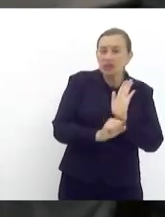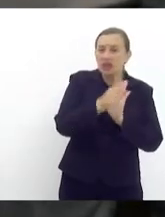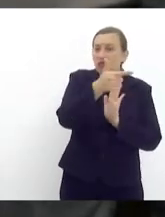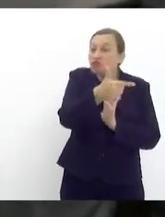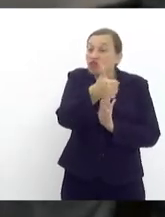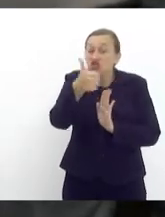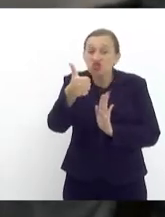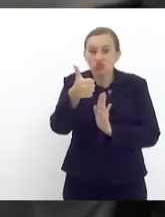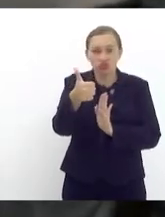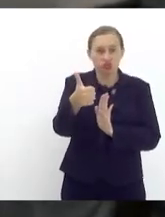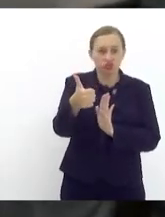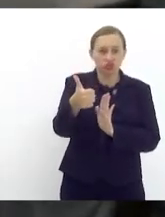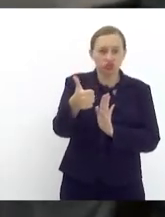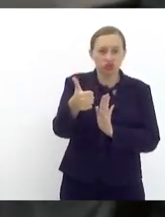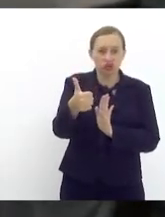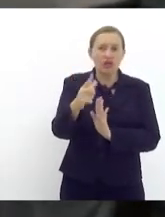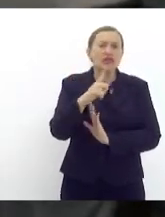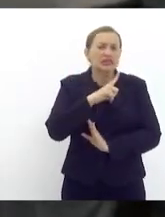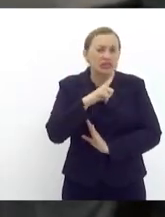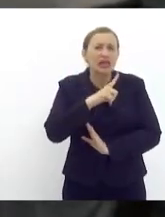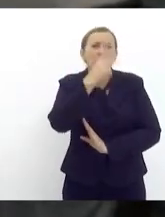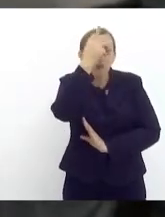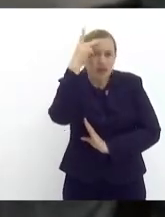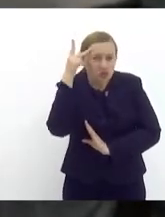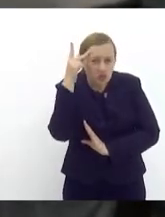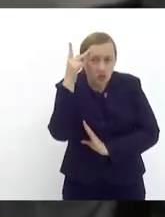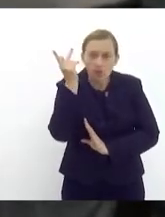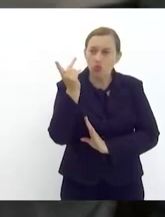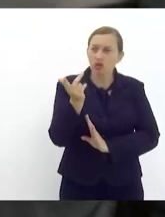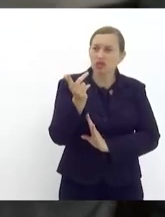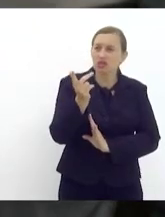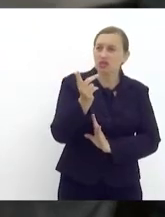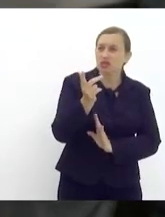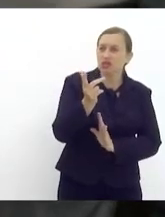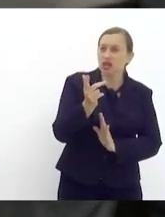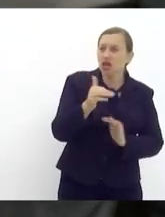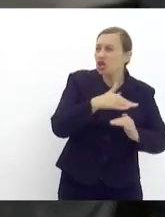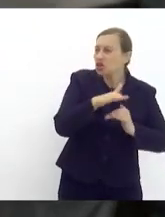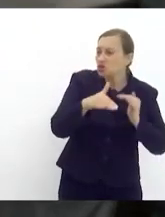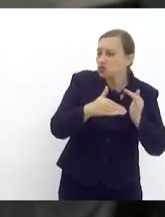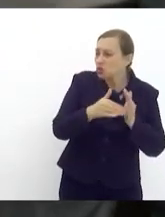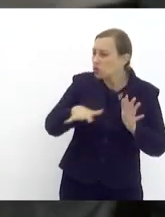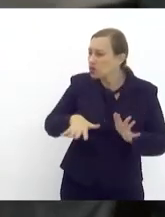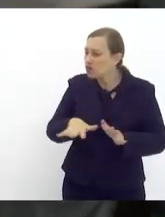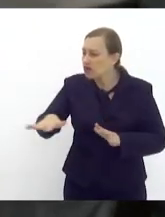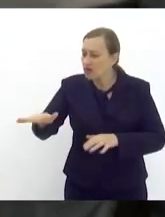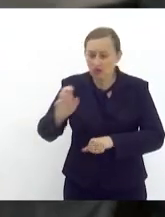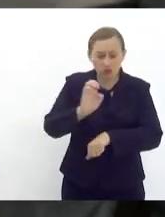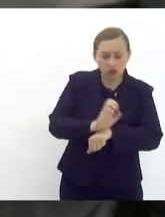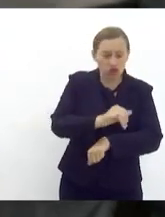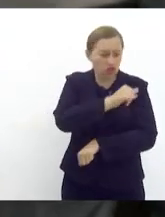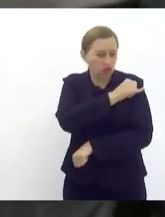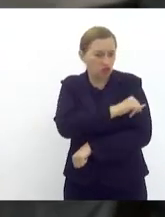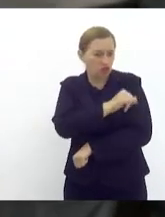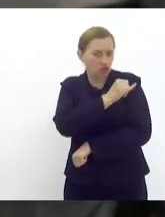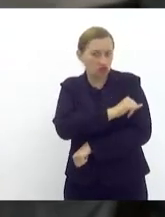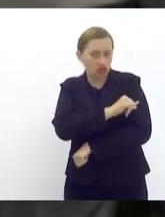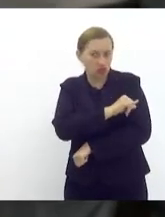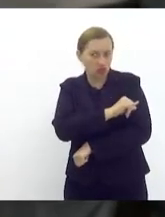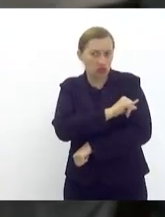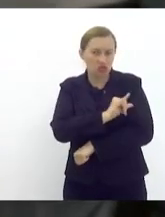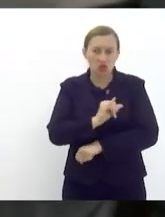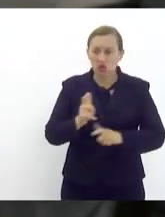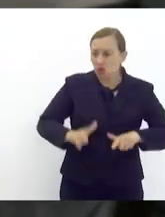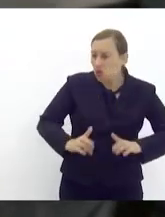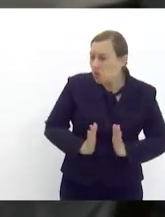XXI, a gente tem pessoas em toda a periferia do estado do Rio de Janeiro, nas comunidades